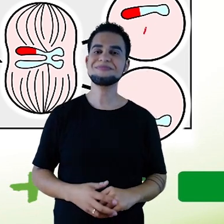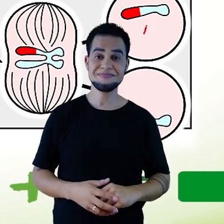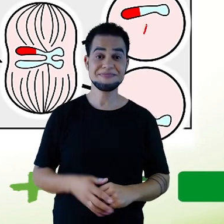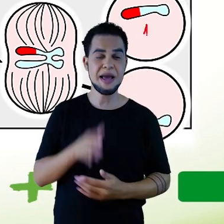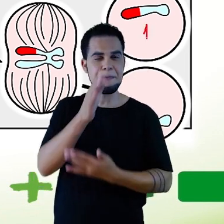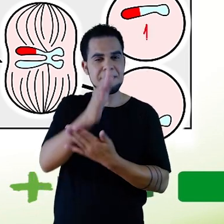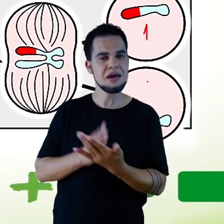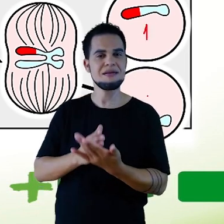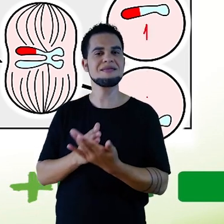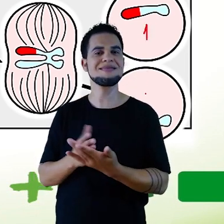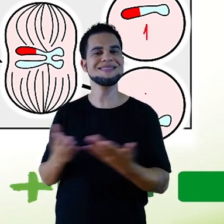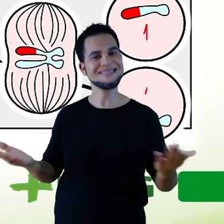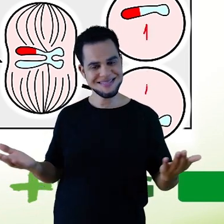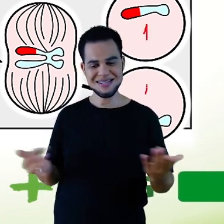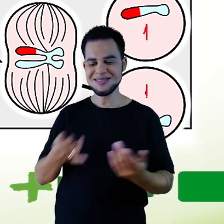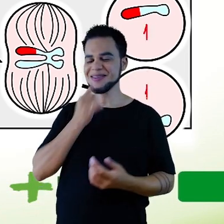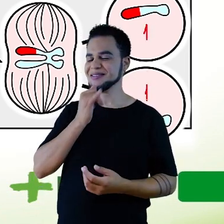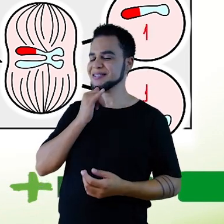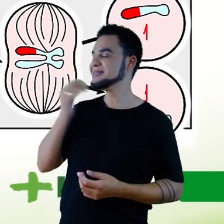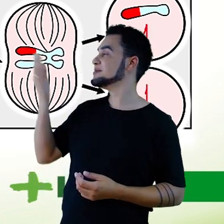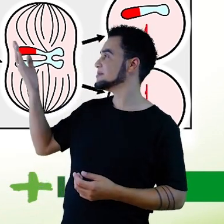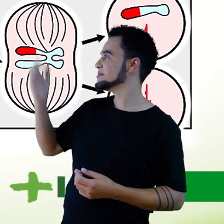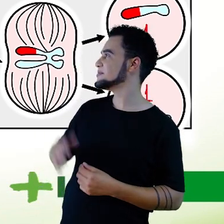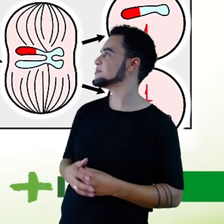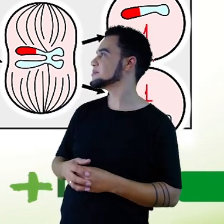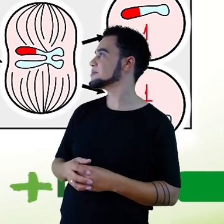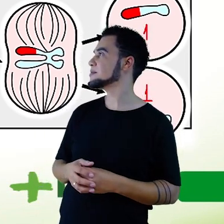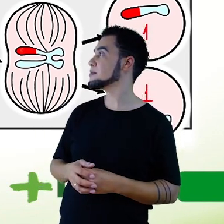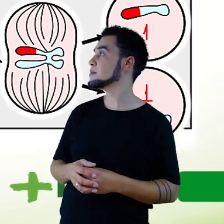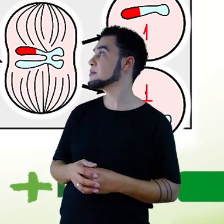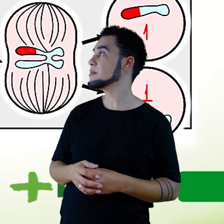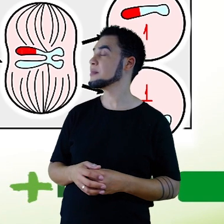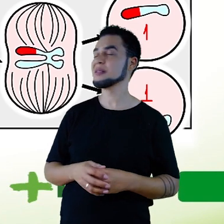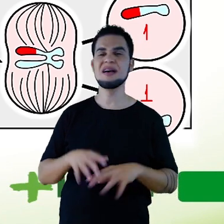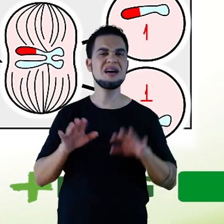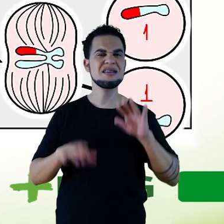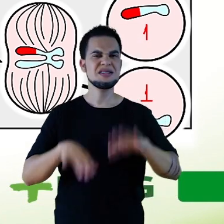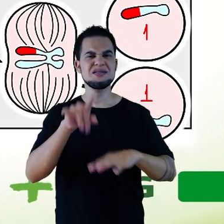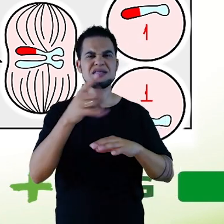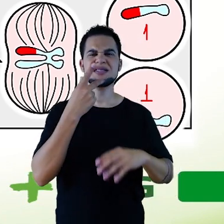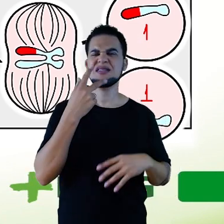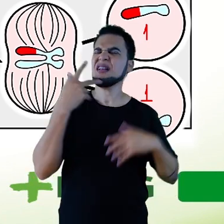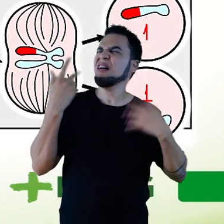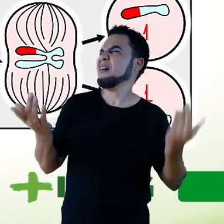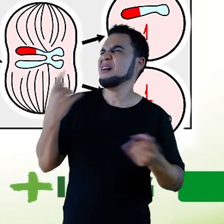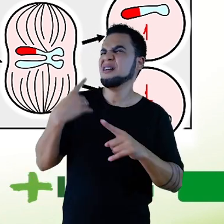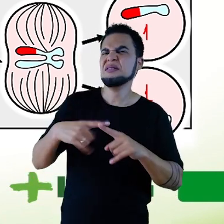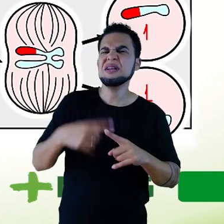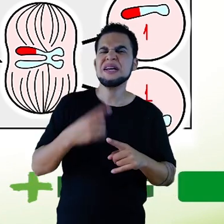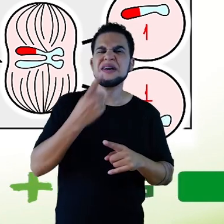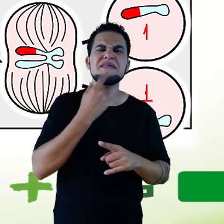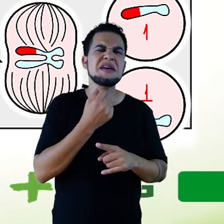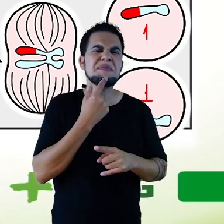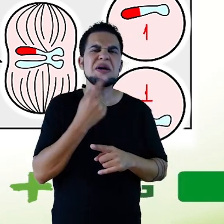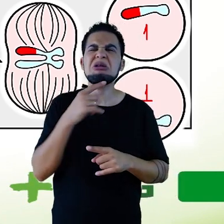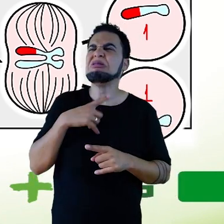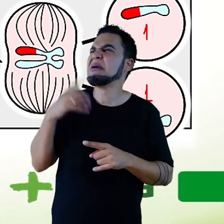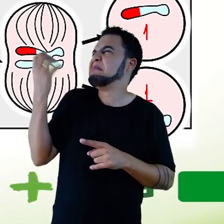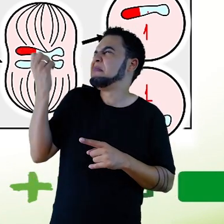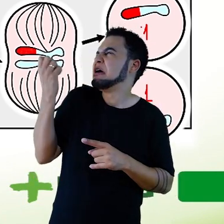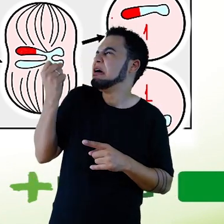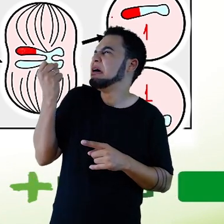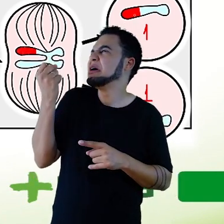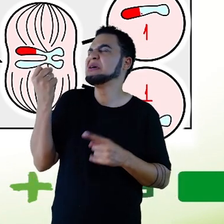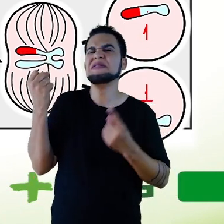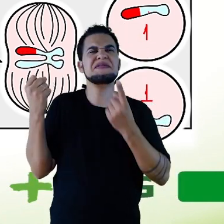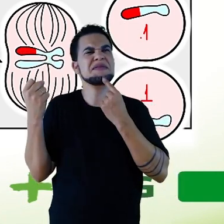1. Meio. Aqui é para dar um exemplo. Aí você vai perguntar assim, mas por que o vermelhinho está com um pedacinho branco,